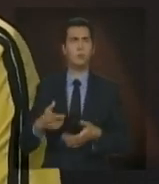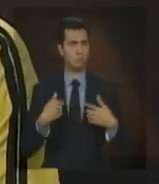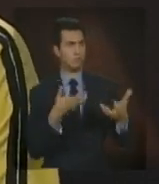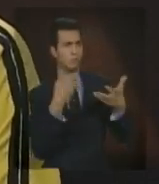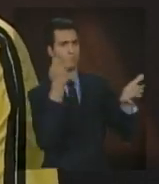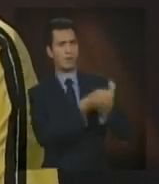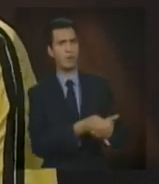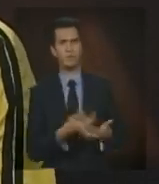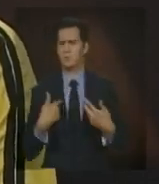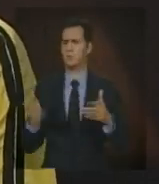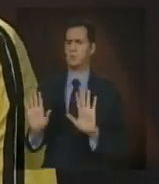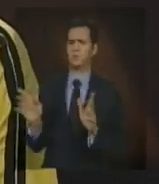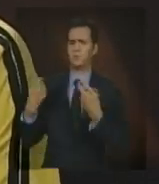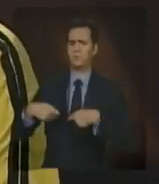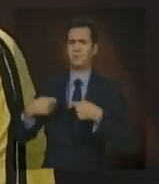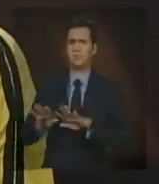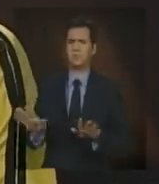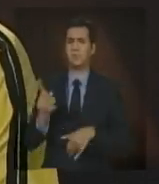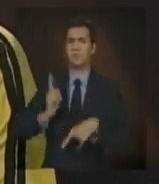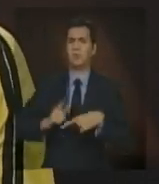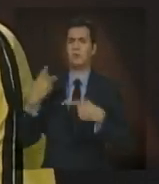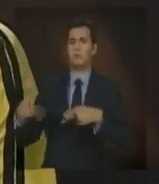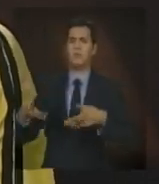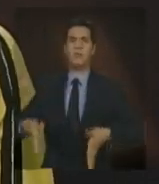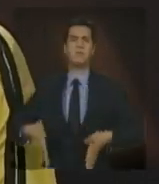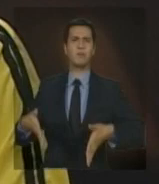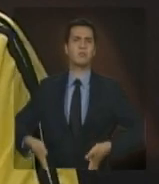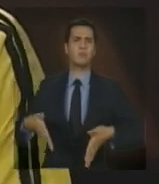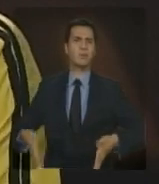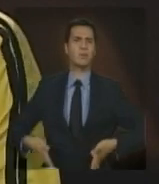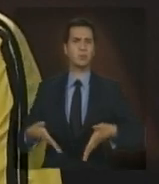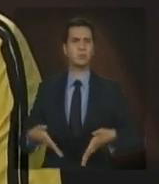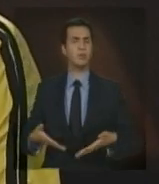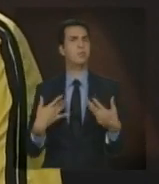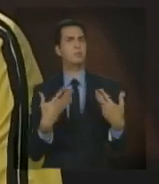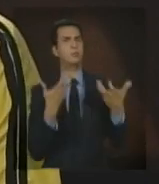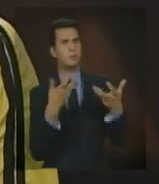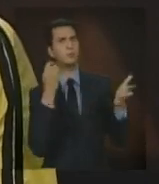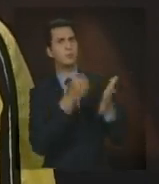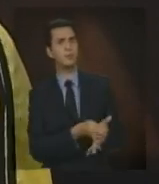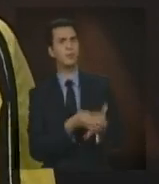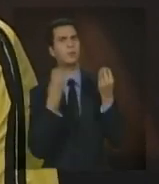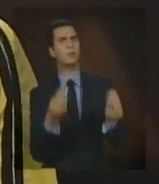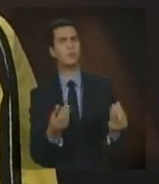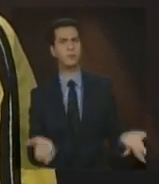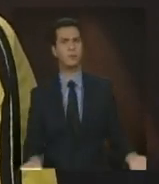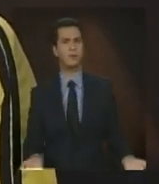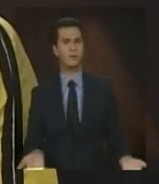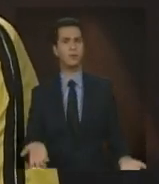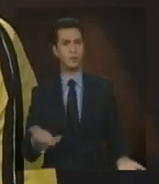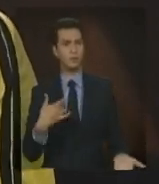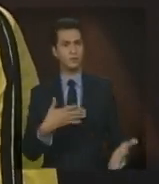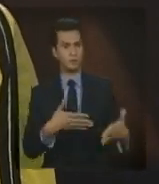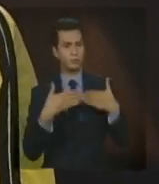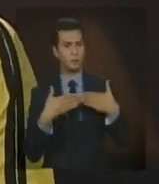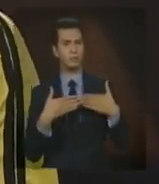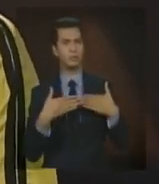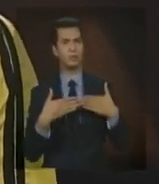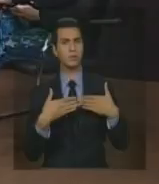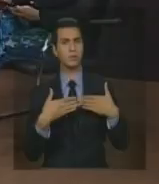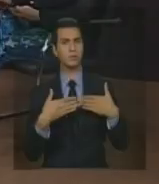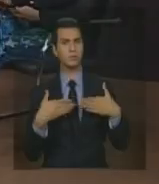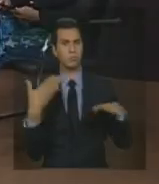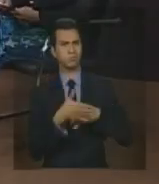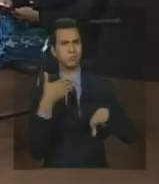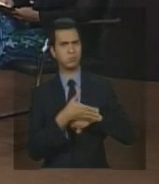não precisa pagar porque você está na cadeira de rodas. Eu falei, não, senhor, mas se eu não puder pagar, eu vou chegar perto do senhor e vou pedir o pastel de graça.